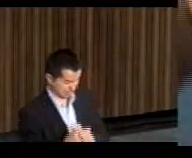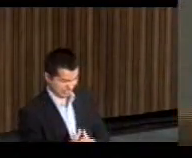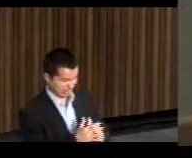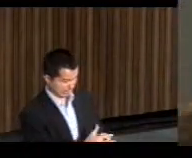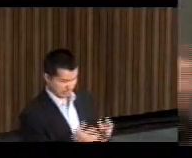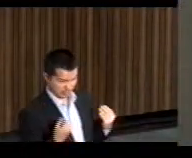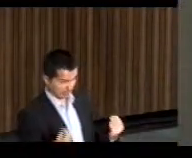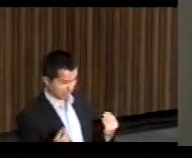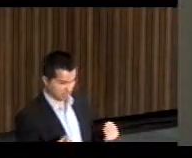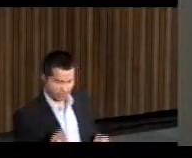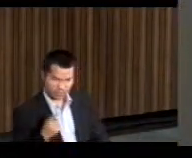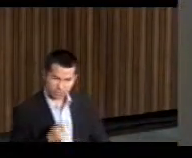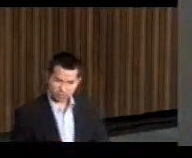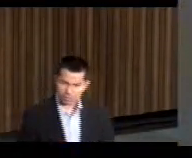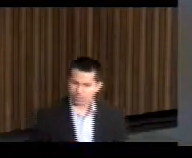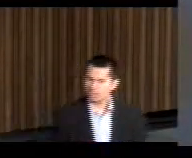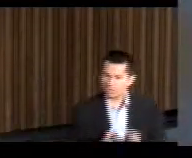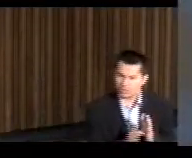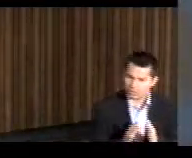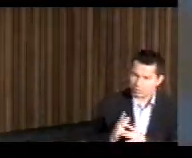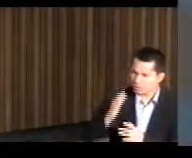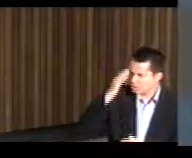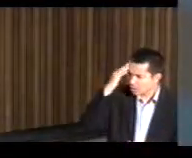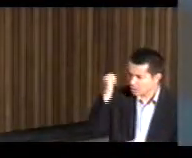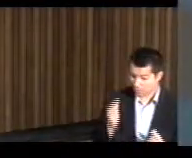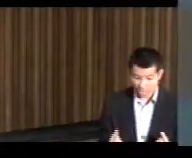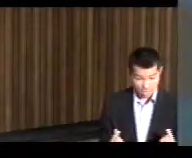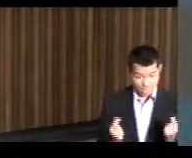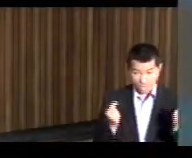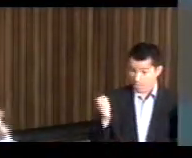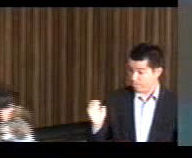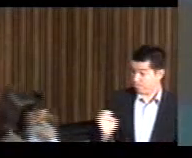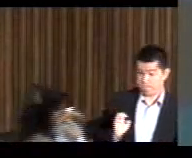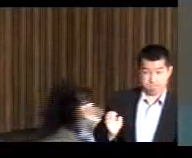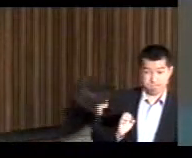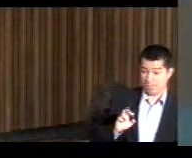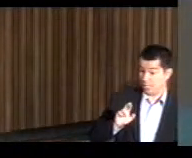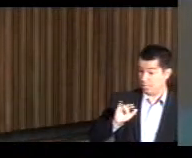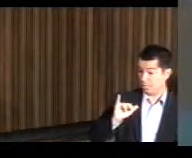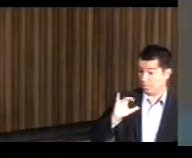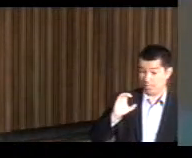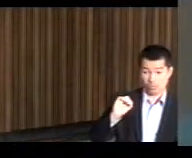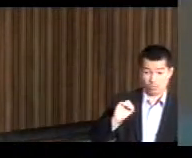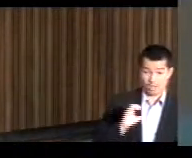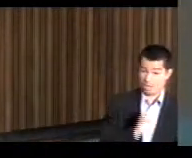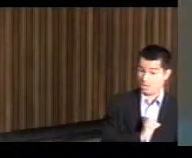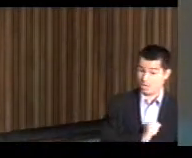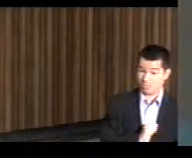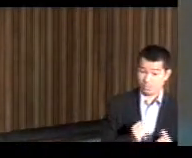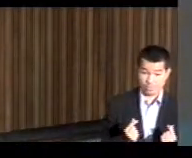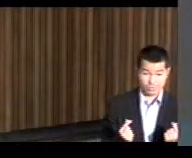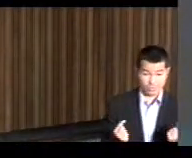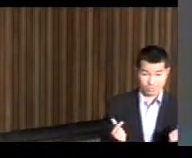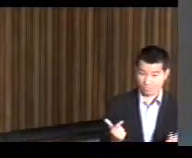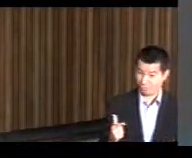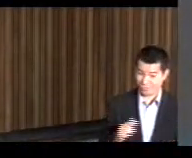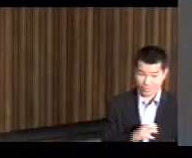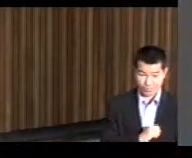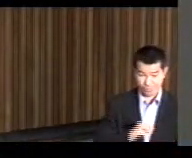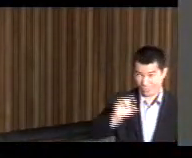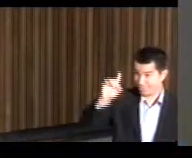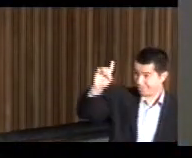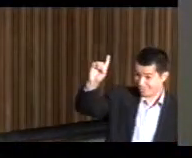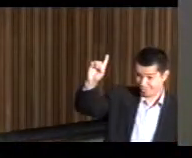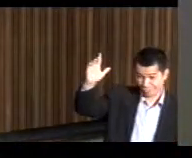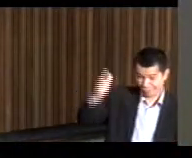chamado Mamon, para adorar a Deus Todo-Poderoso, ele não vai entrar no reino dos céus, porque ele está servindo outro